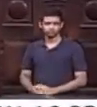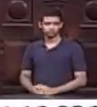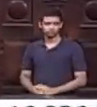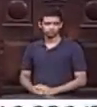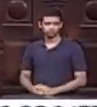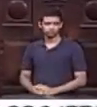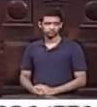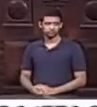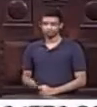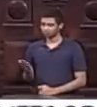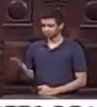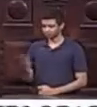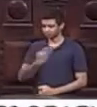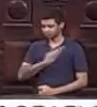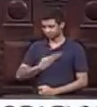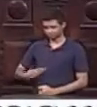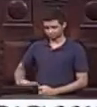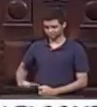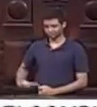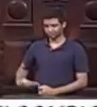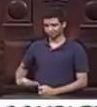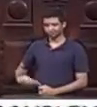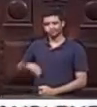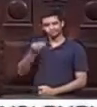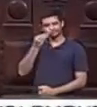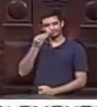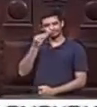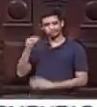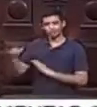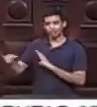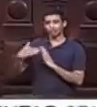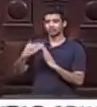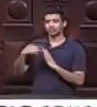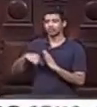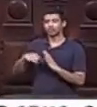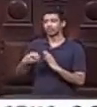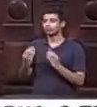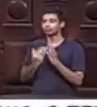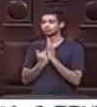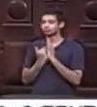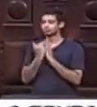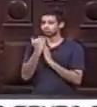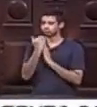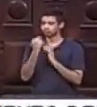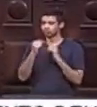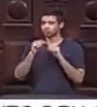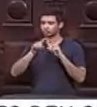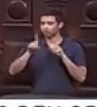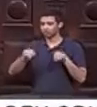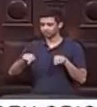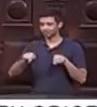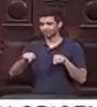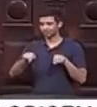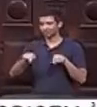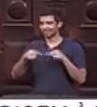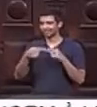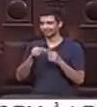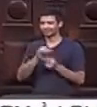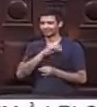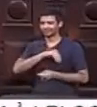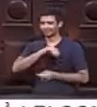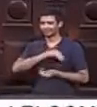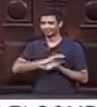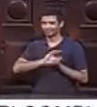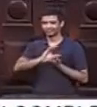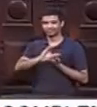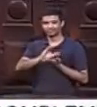o governador tentou jogar para cá o aumento da alíquota previdenciária sobre servidores de 11% para 14%